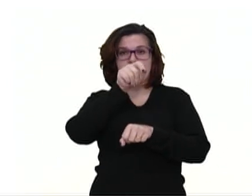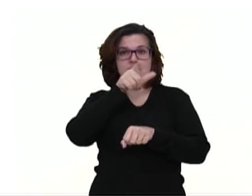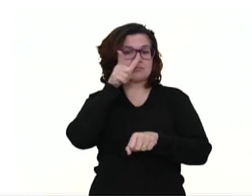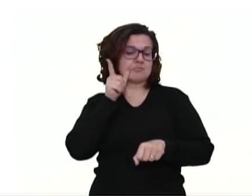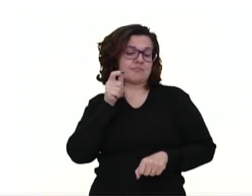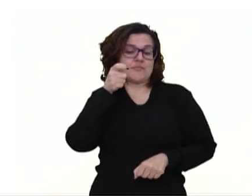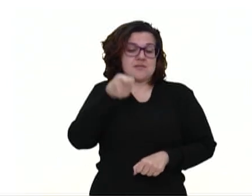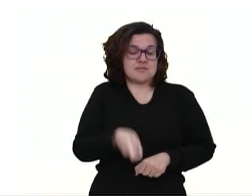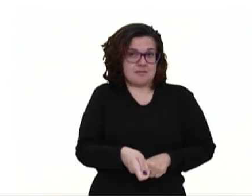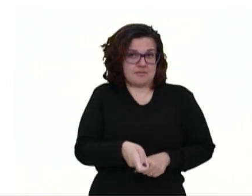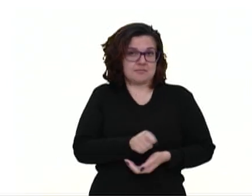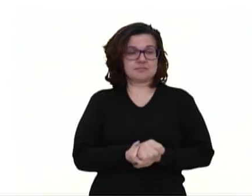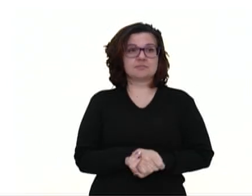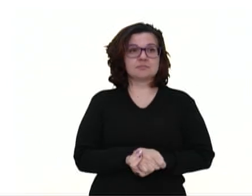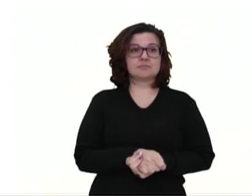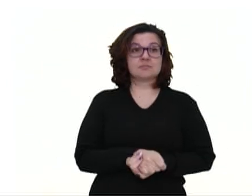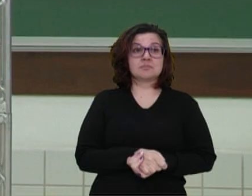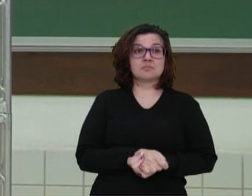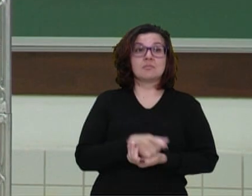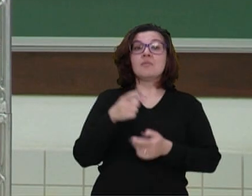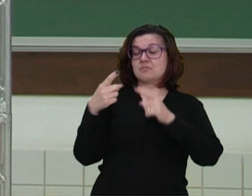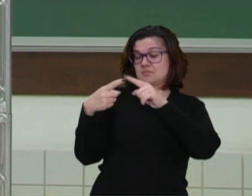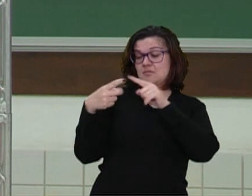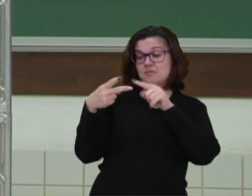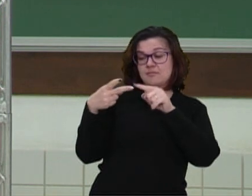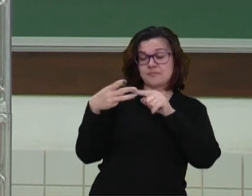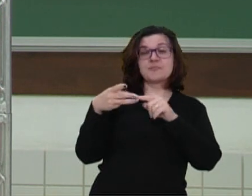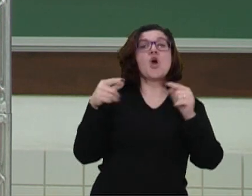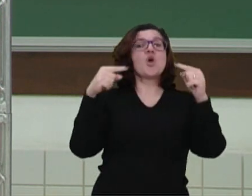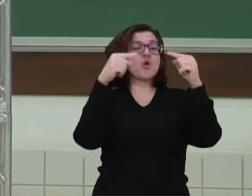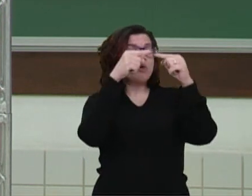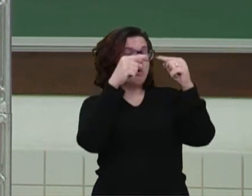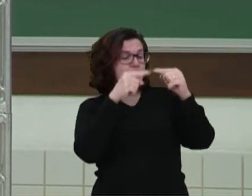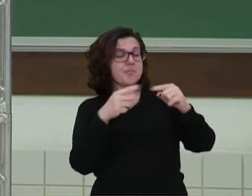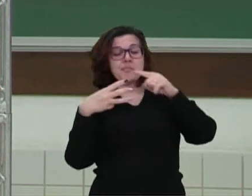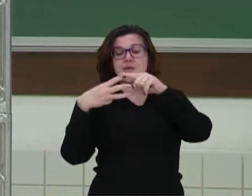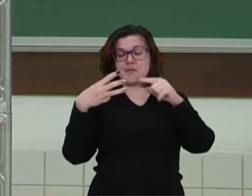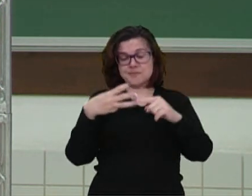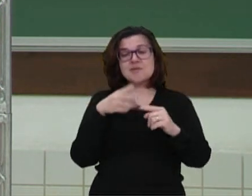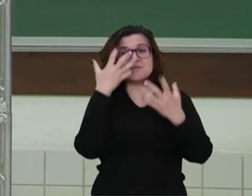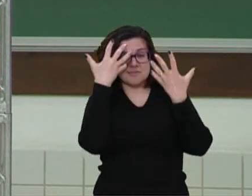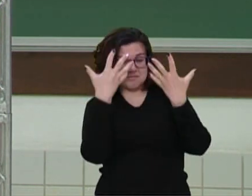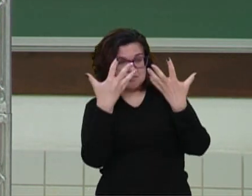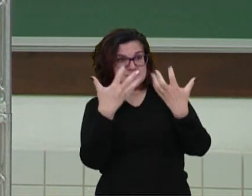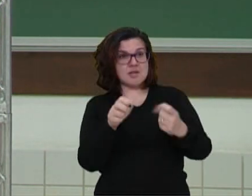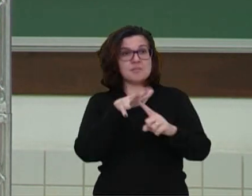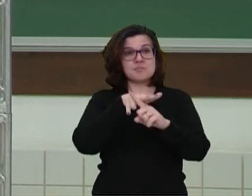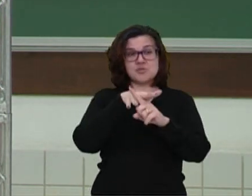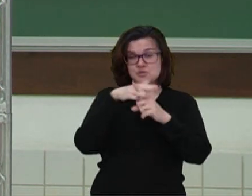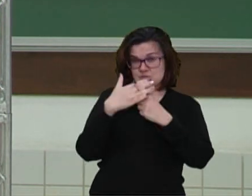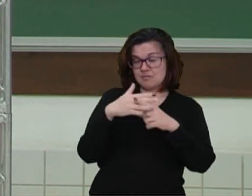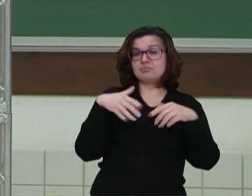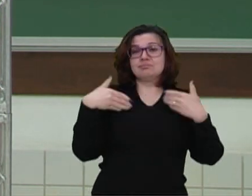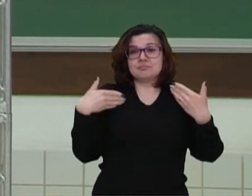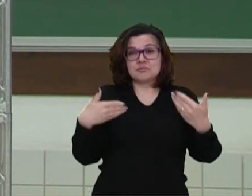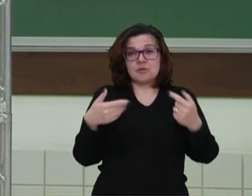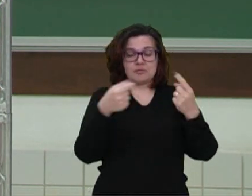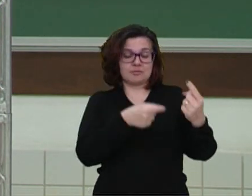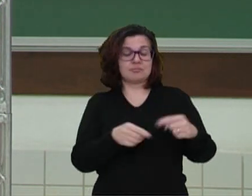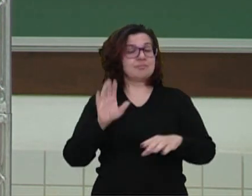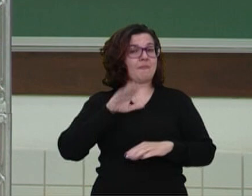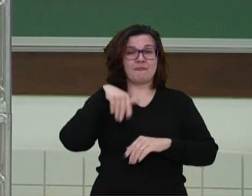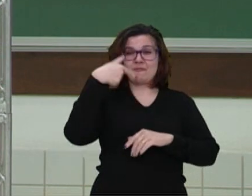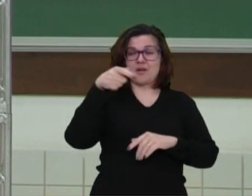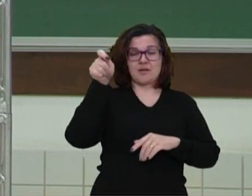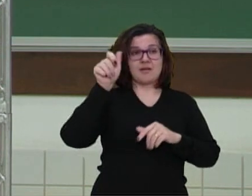Stalin. Está batendo os 3, você já marcaria a primeira alternativa e passa para a próxima questão.